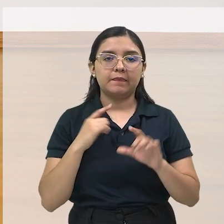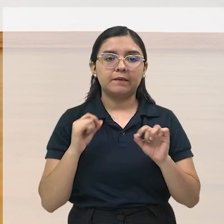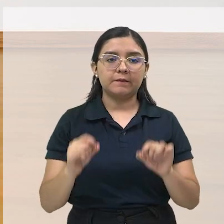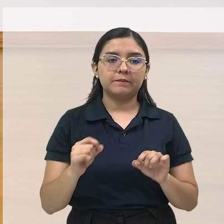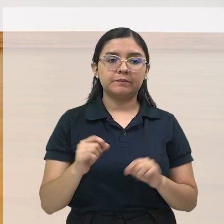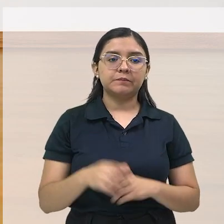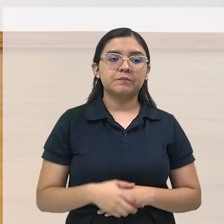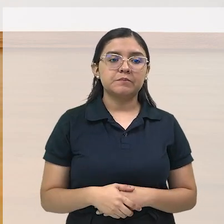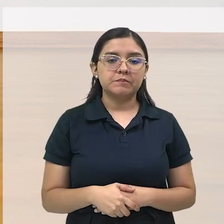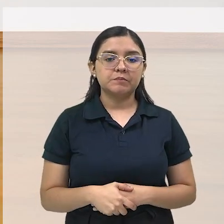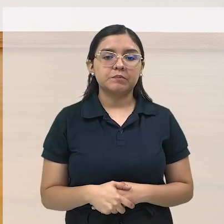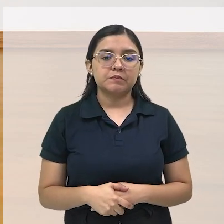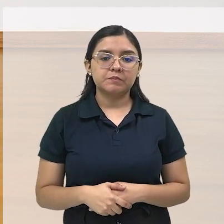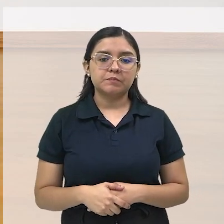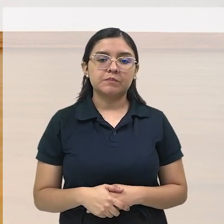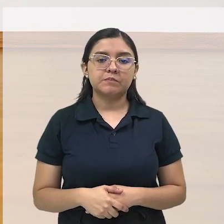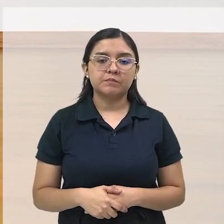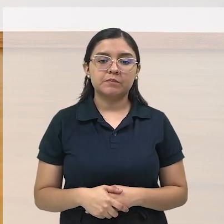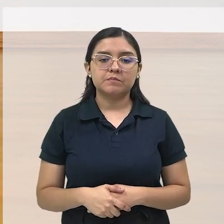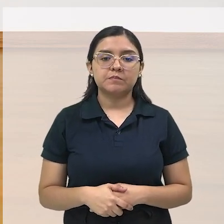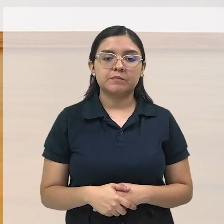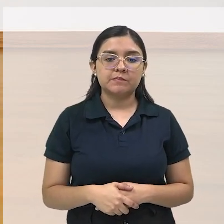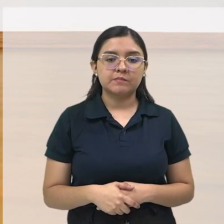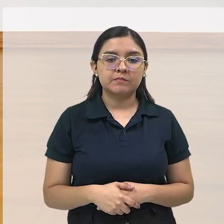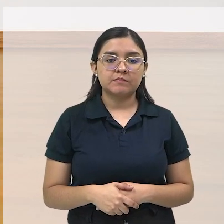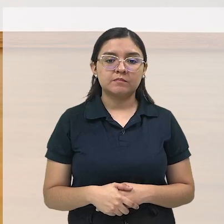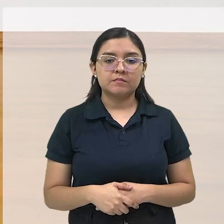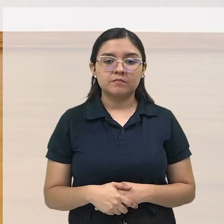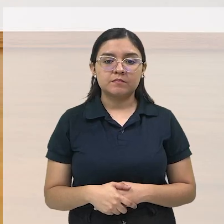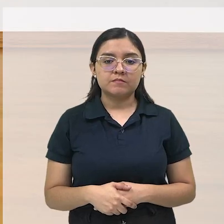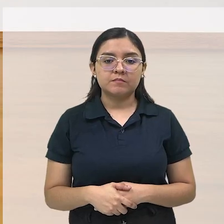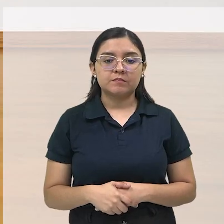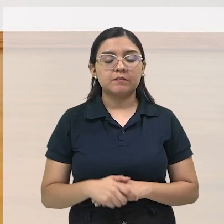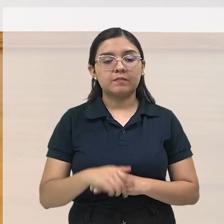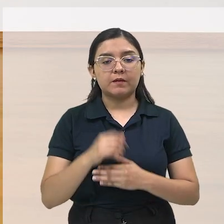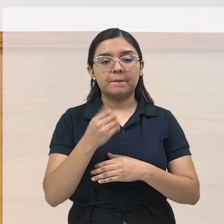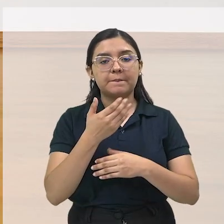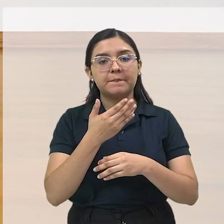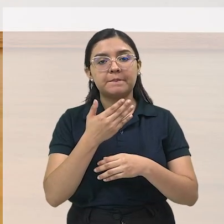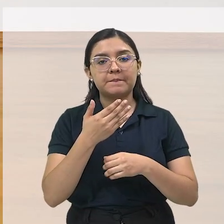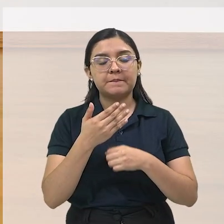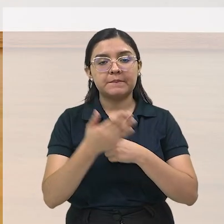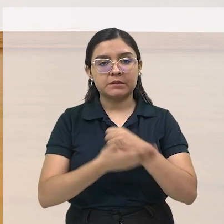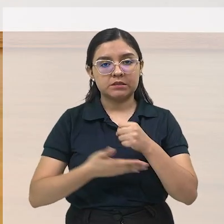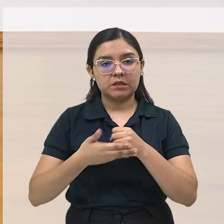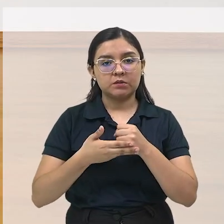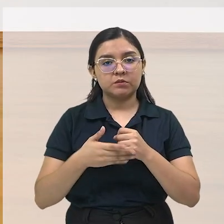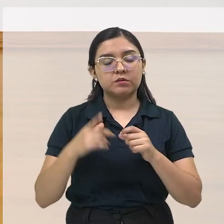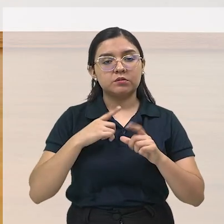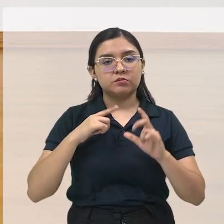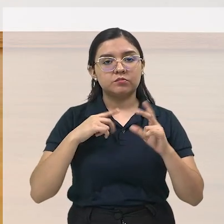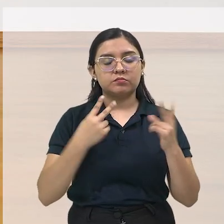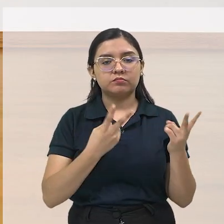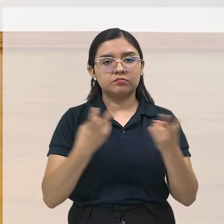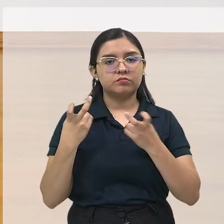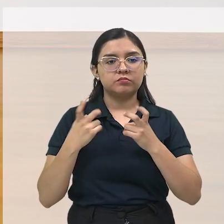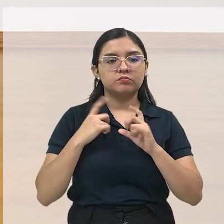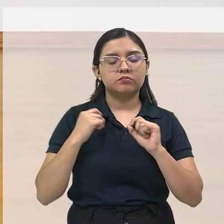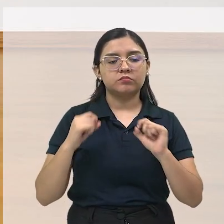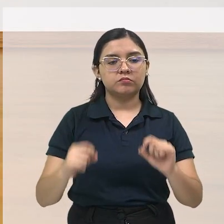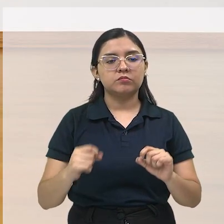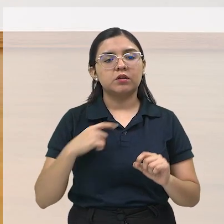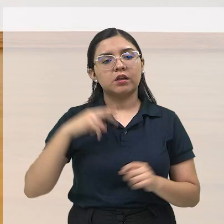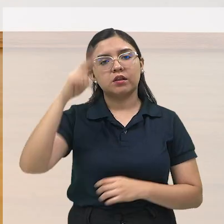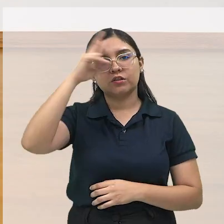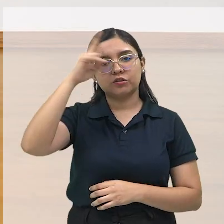o figurino. Então, ele vai pensar, ele vai estruturar esse figurino baseado ali, né, nas suas concepções de cena, no que